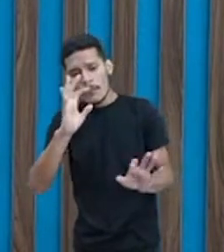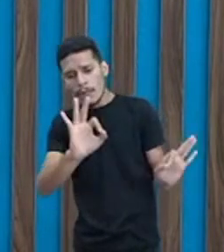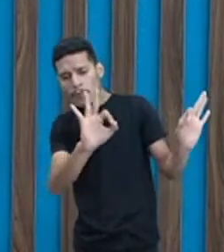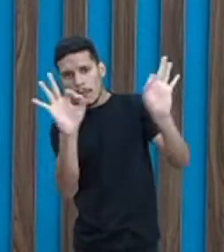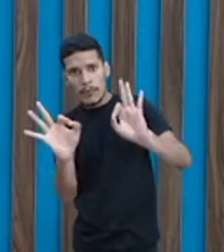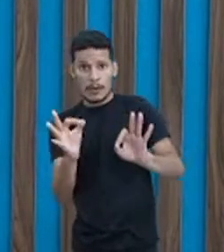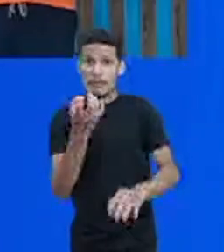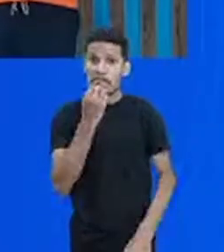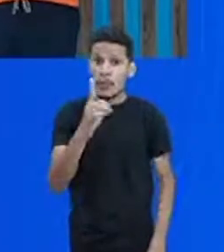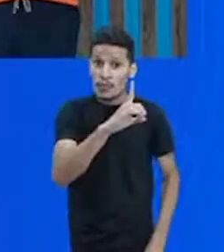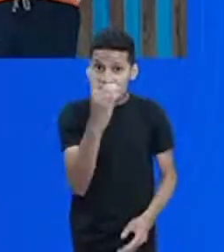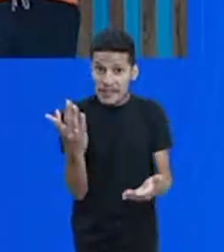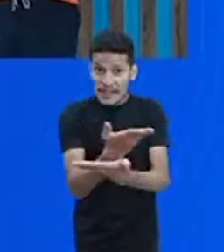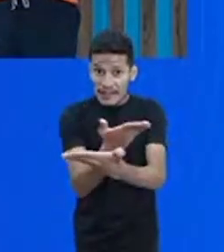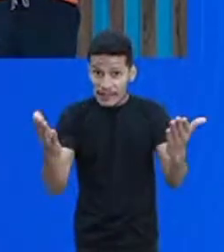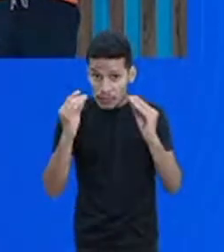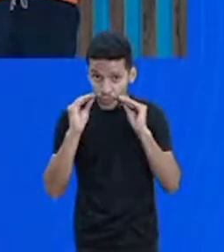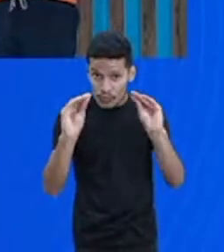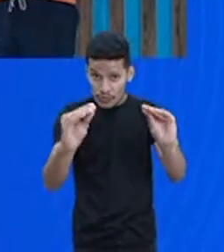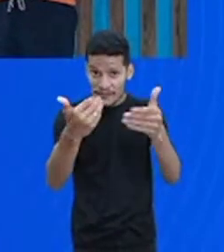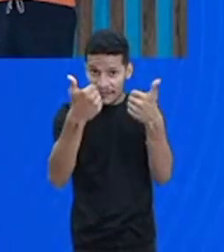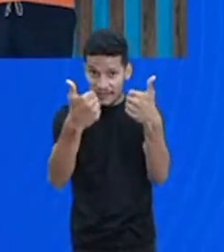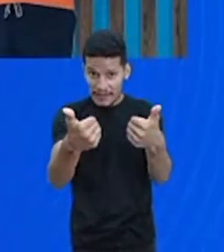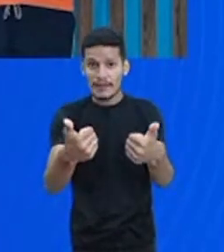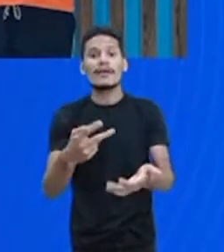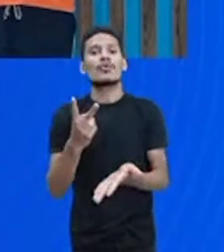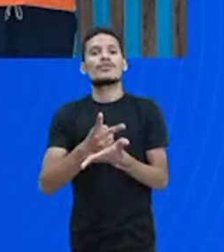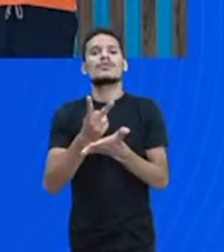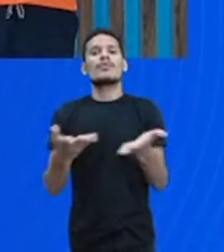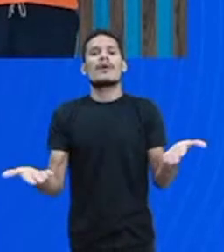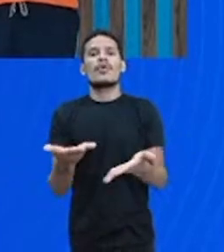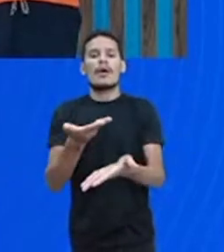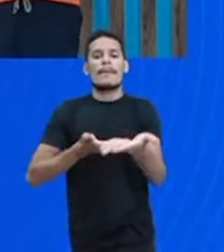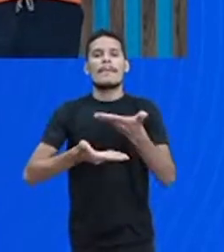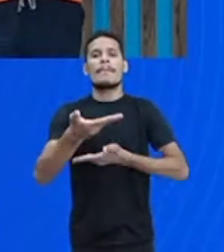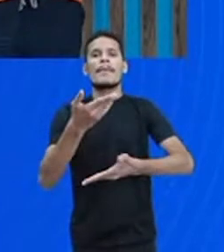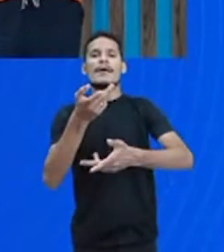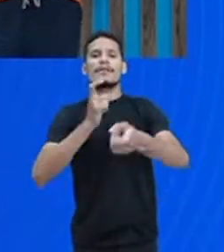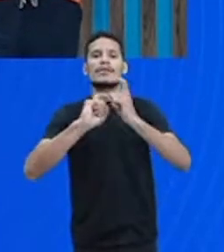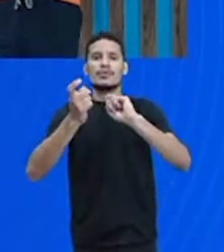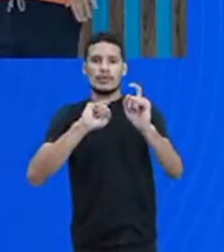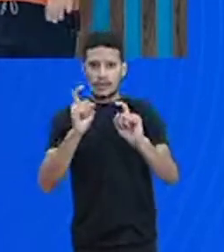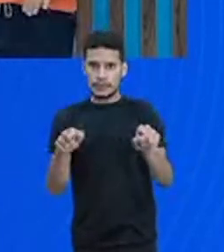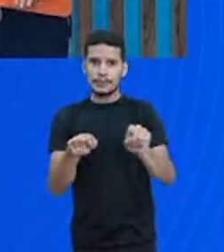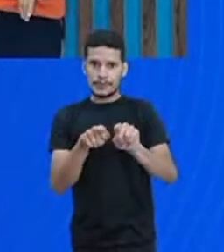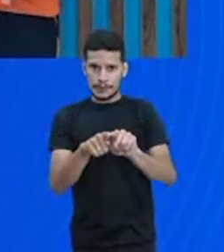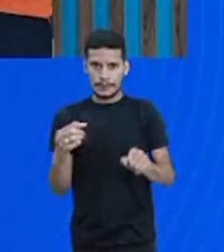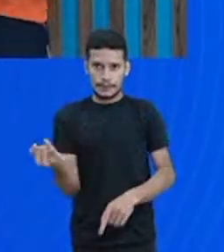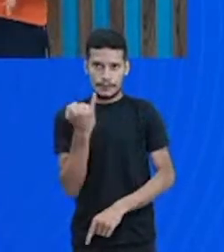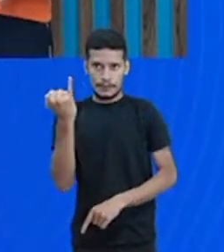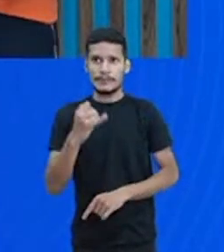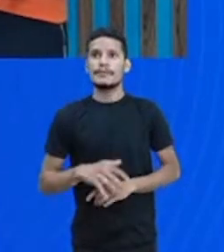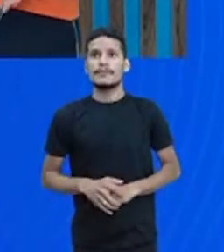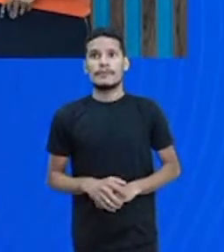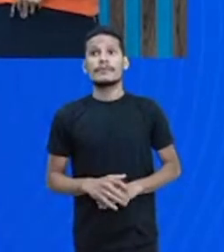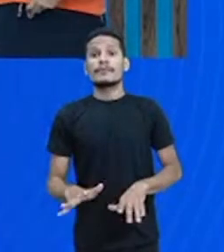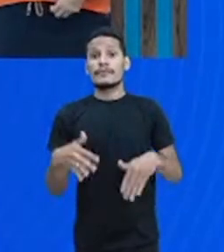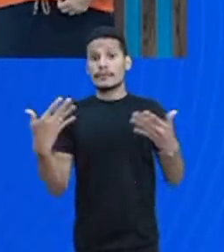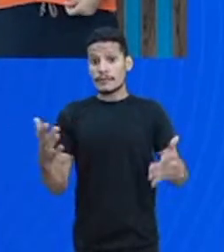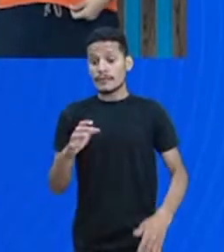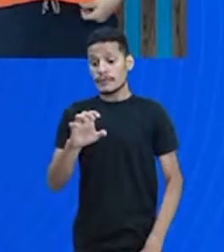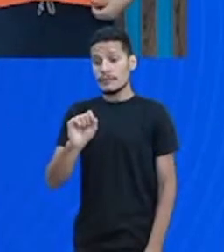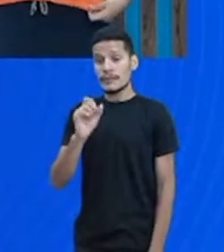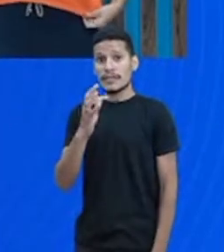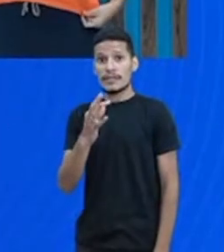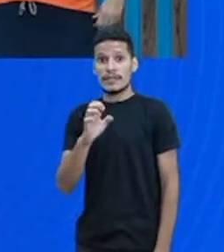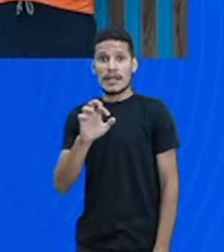especial para vocês, um beijo gigante. E vamos continuar aqui nessa discussão que eu acho que é bastante importante. Então, o